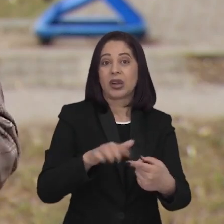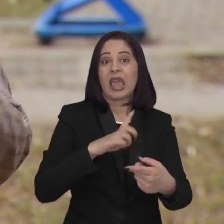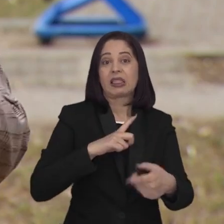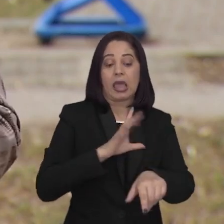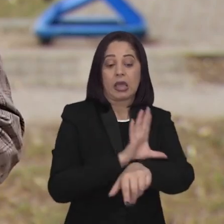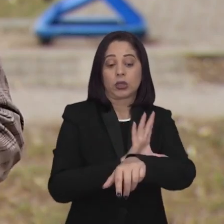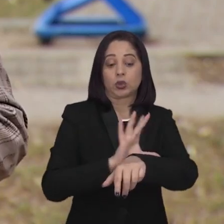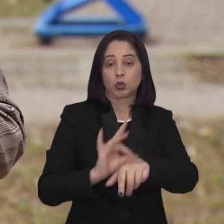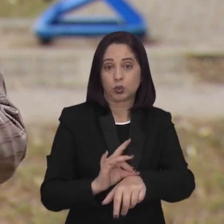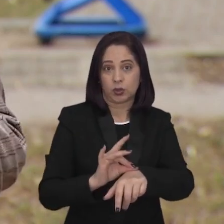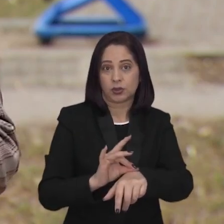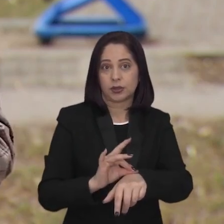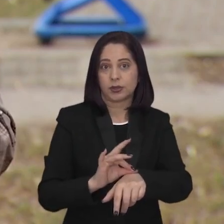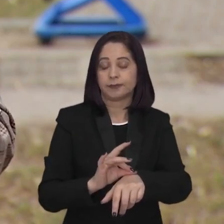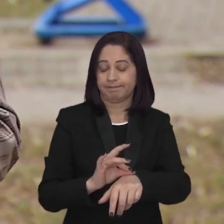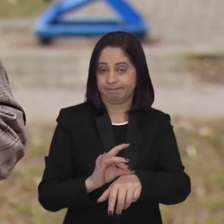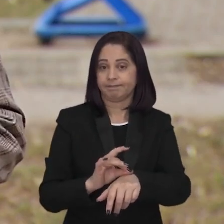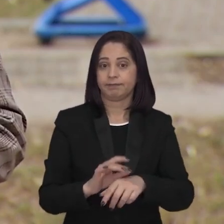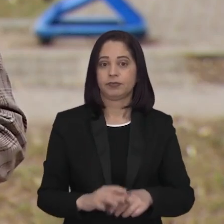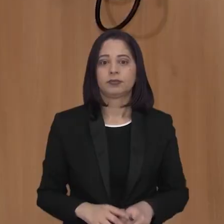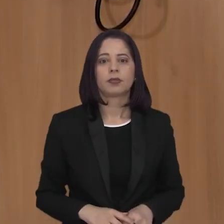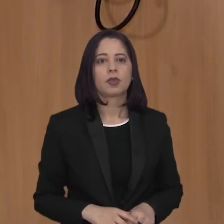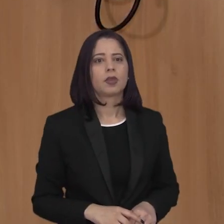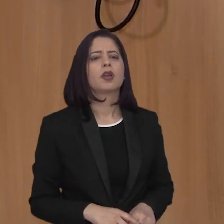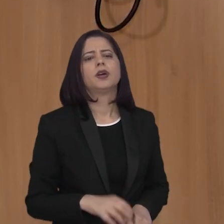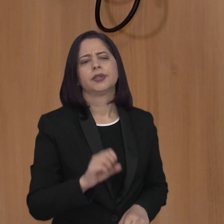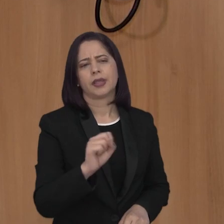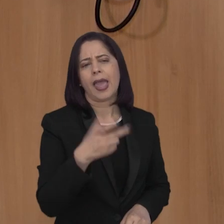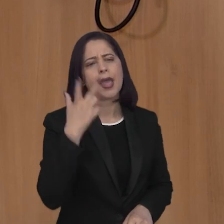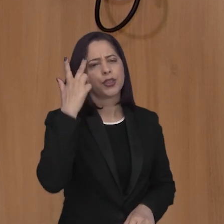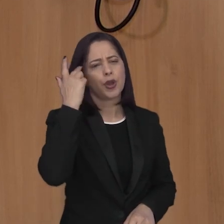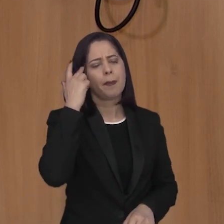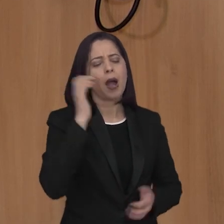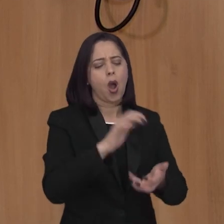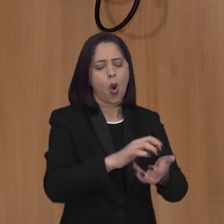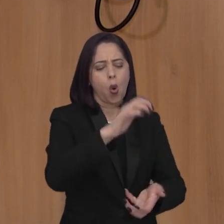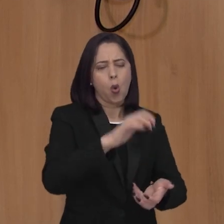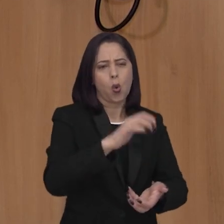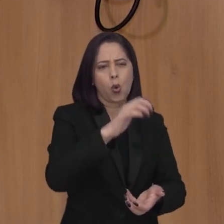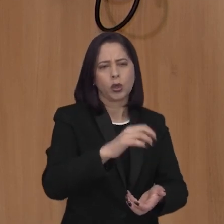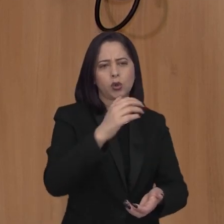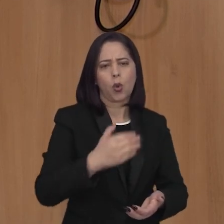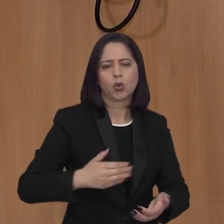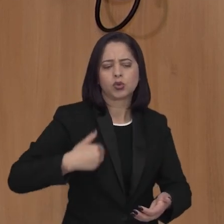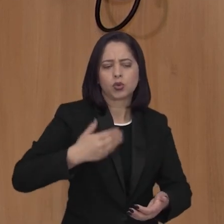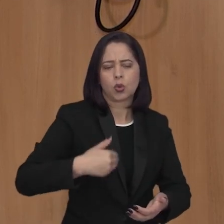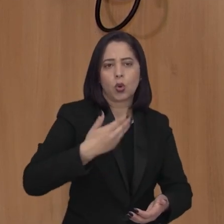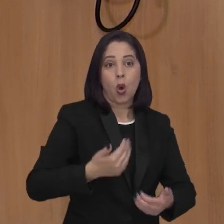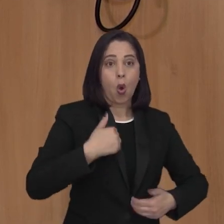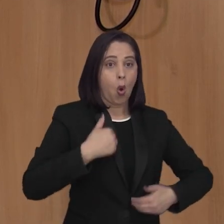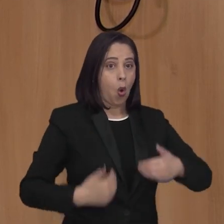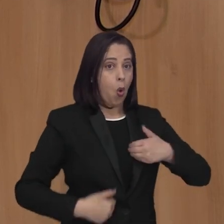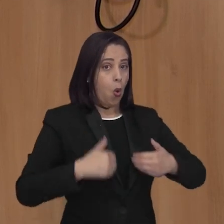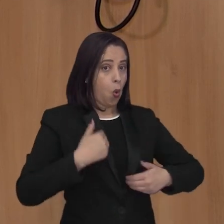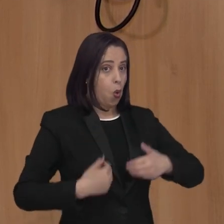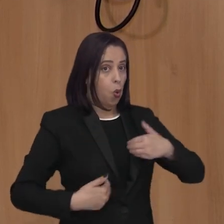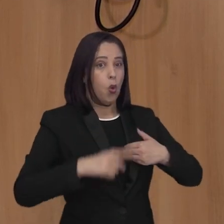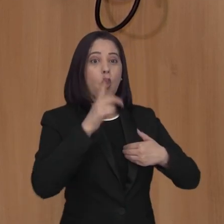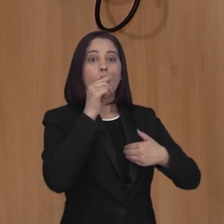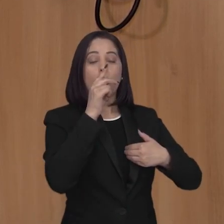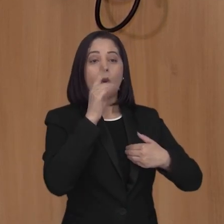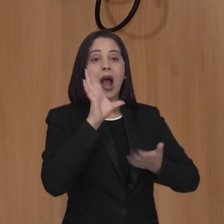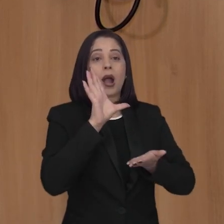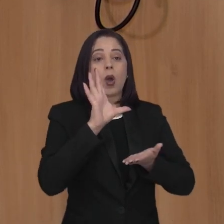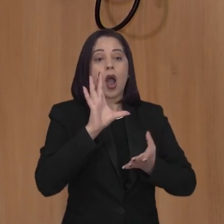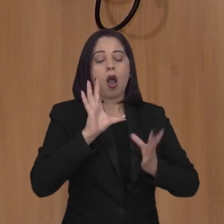alerta para essa época do ano de tempo seco e baixa umidade. É natural do envelhecimento a gente perder a quantidade de líquido dentro das células